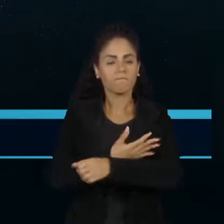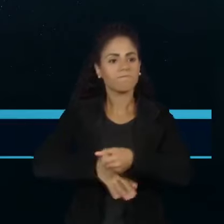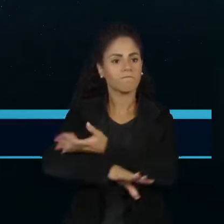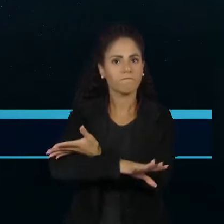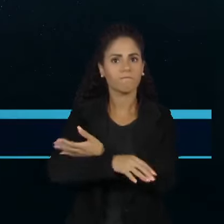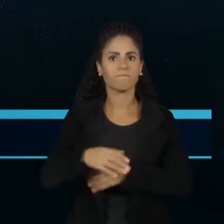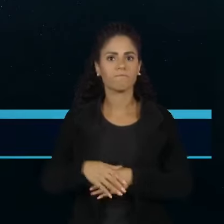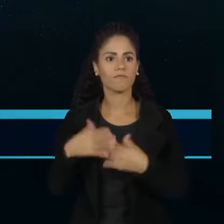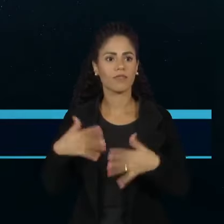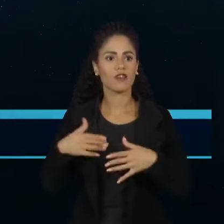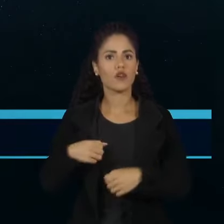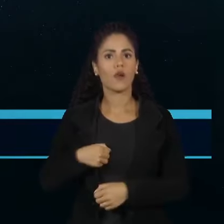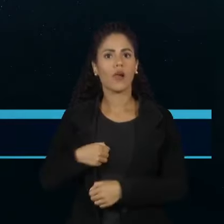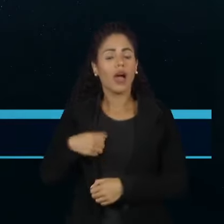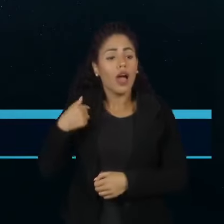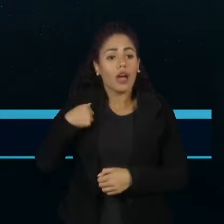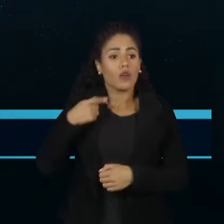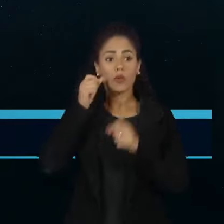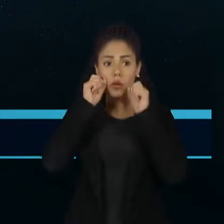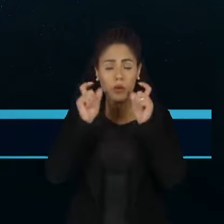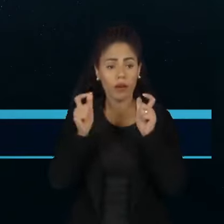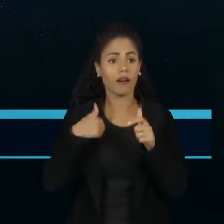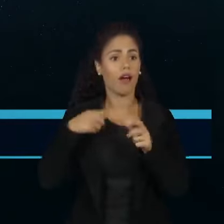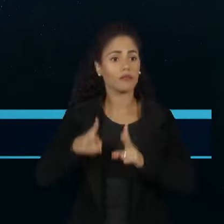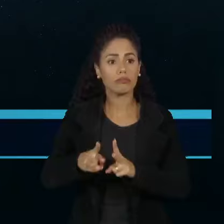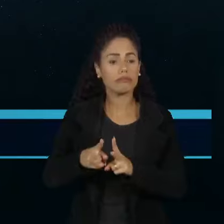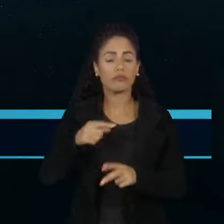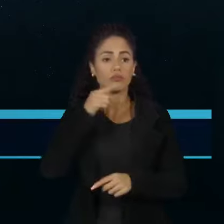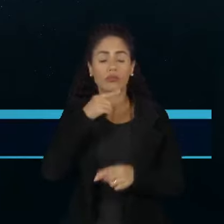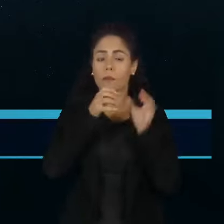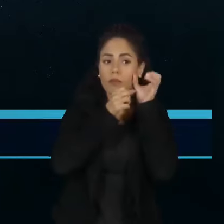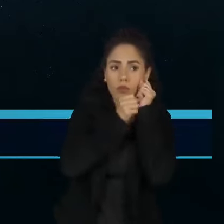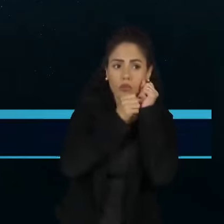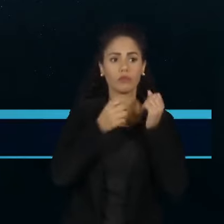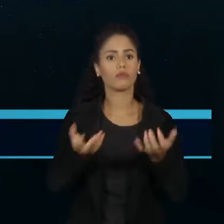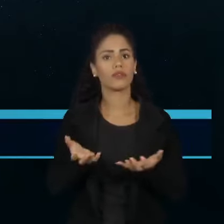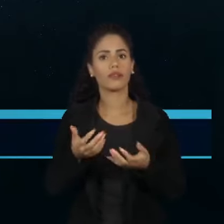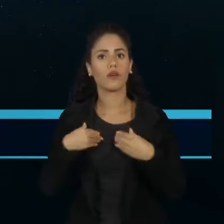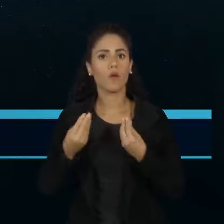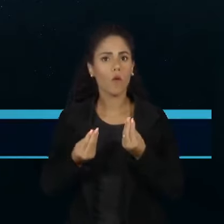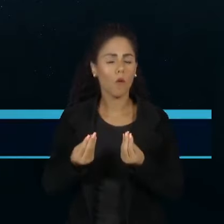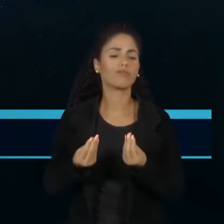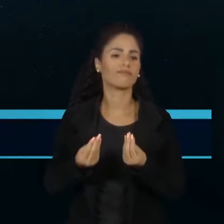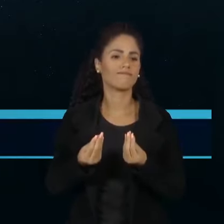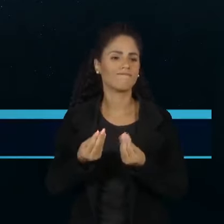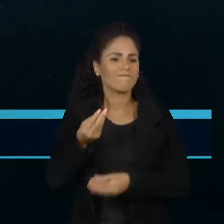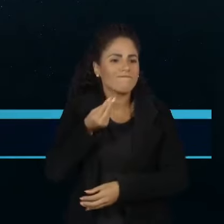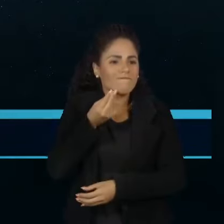Duas três noites. Em cima do forno da casa. Tá? Em cima do forno da casa. Levei, junto comigo.